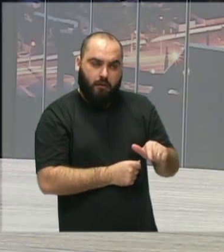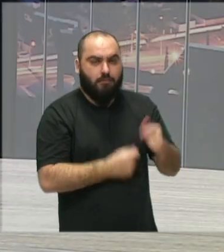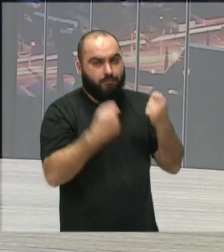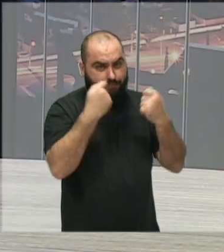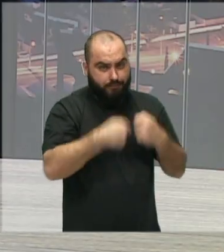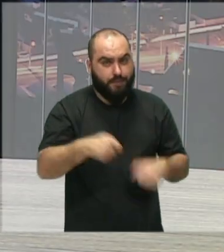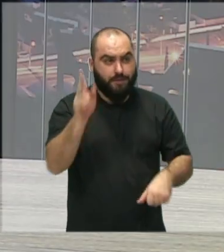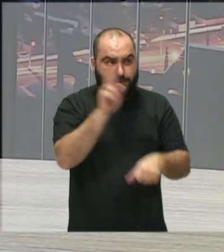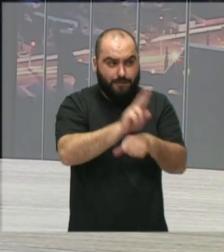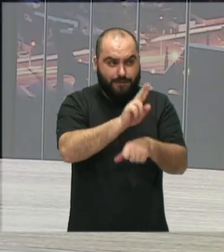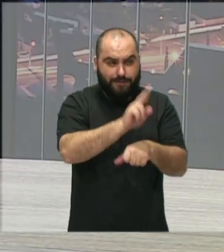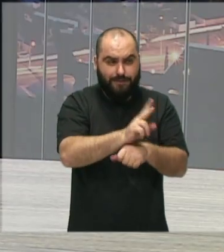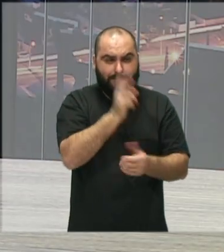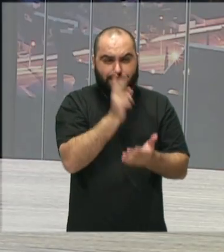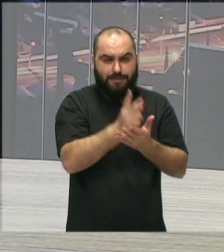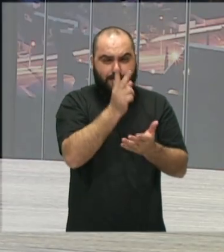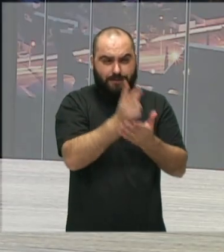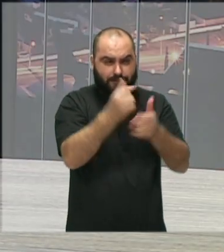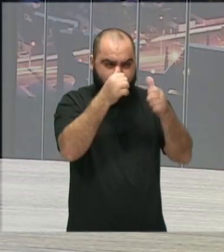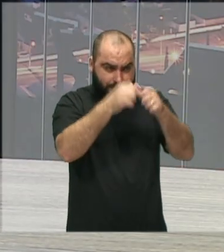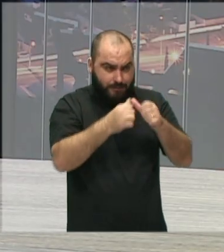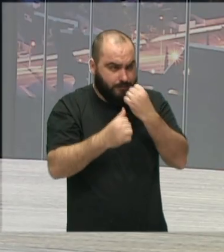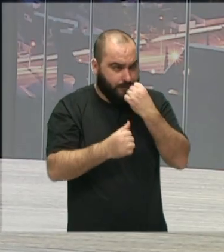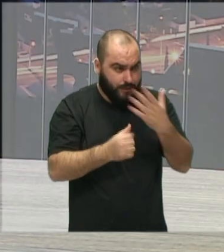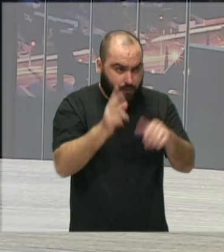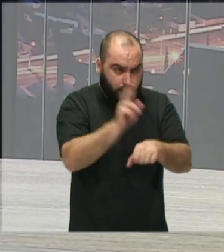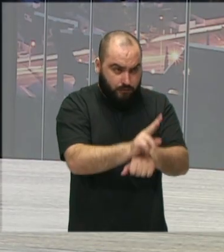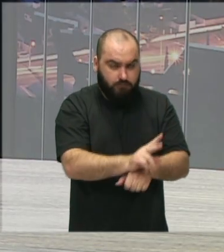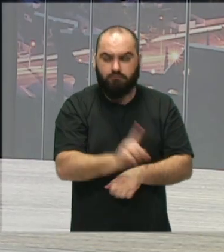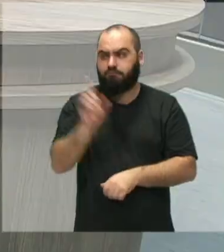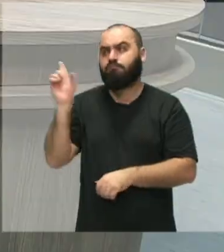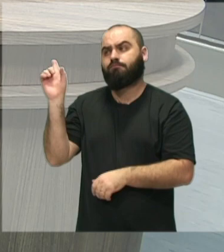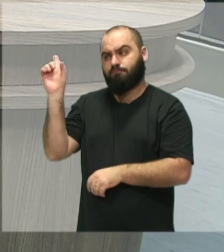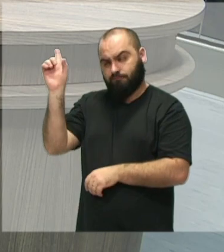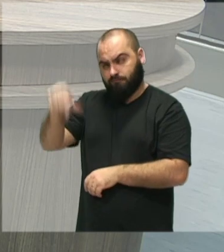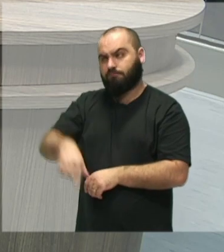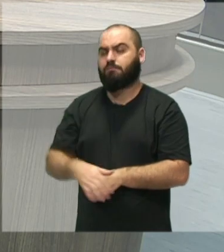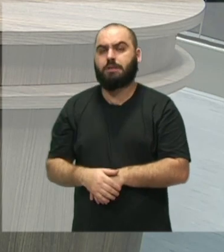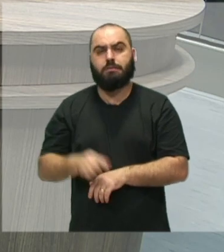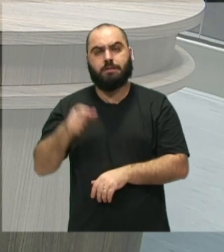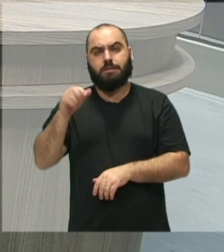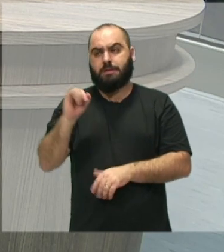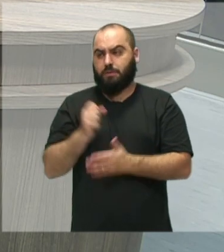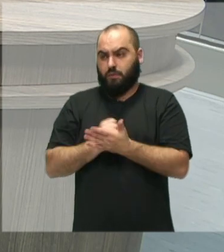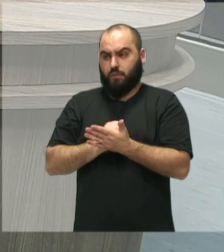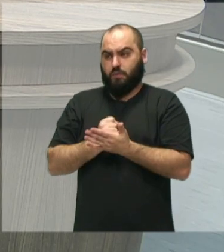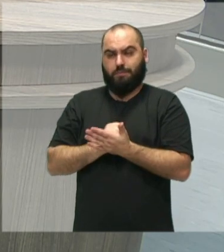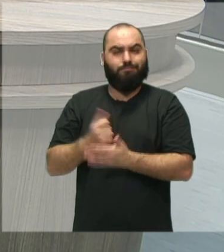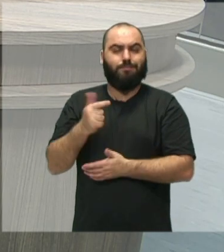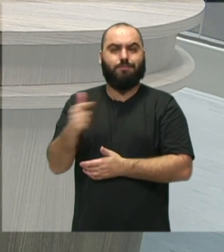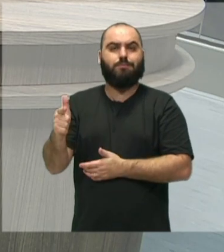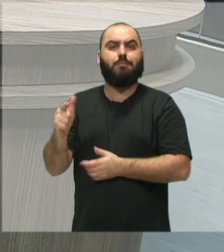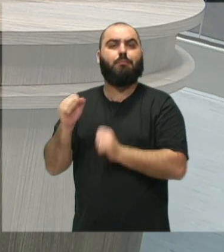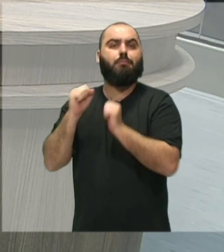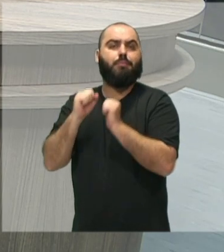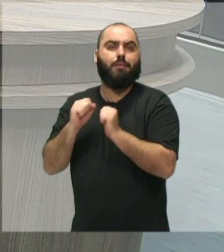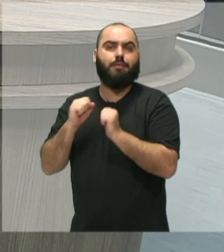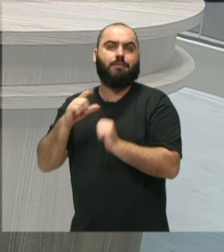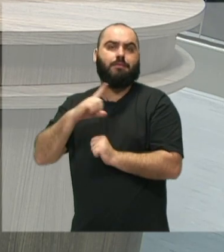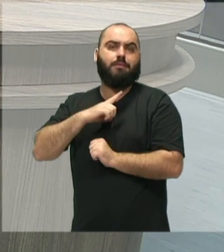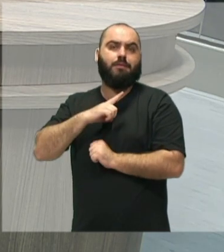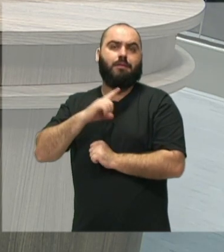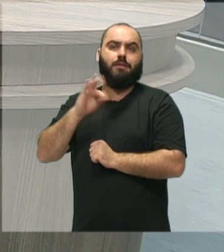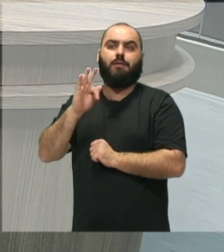esse cuidado para que seja preservado esse material. Exatamente, que aí também, se ele não tem esse controle, ele corre o risco de ser atacado